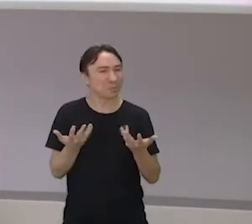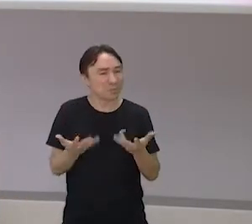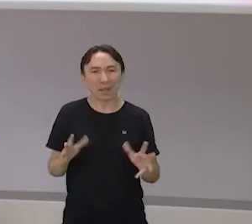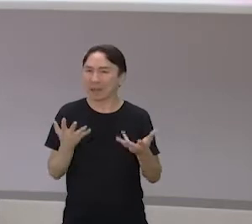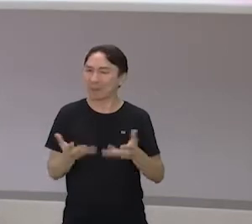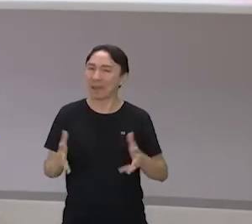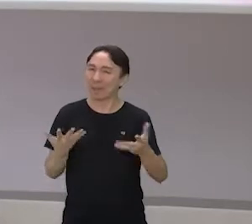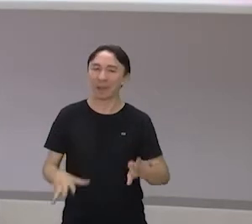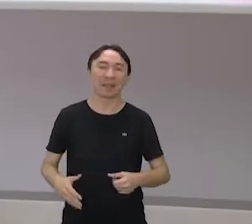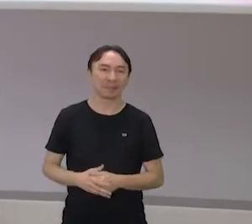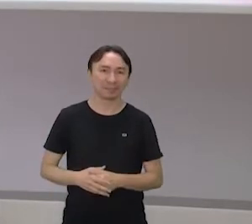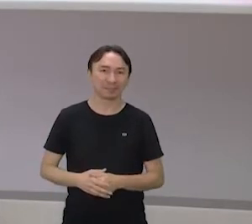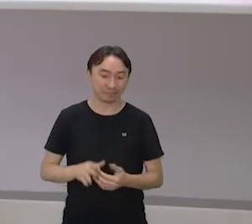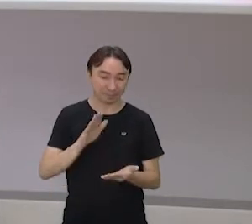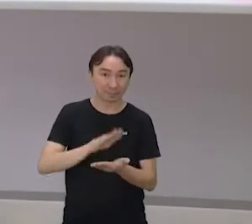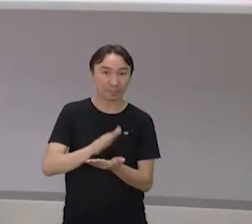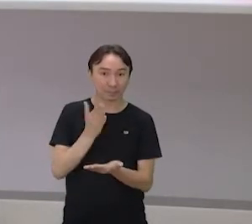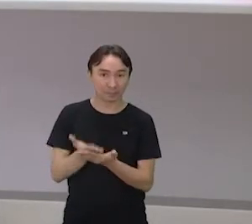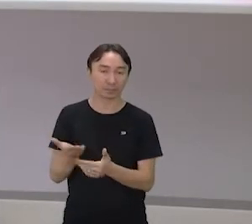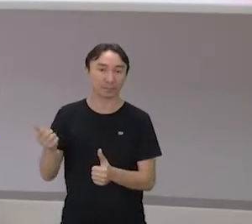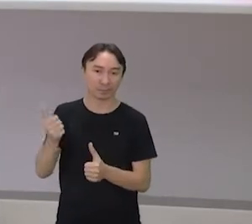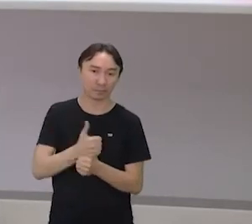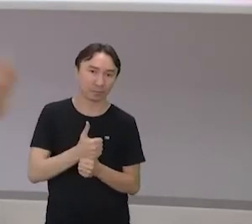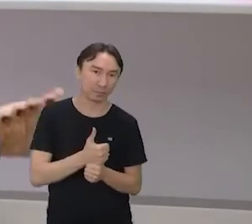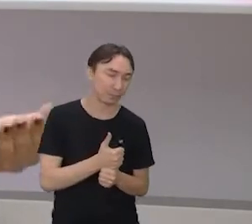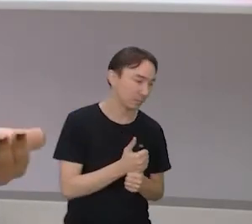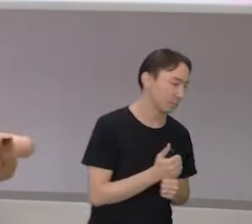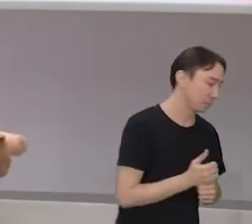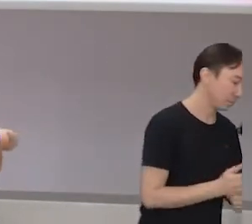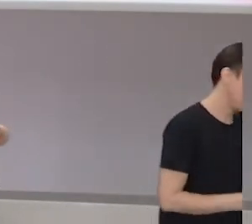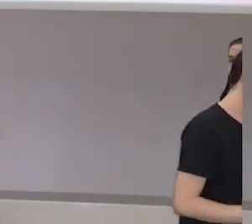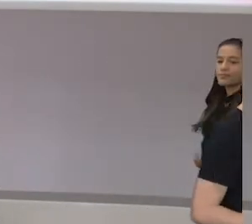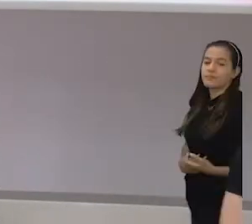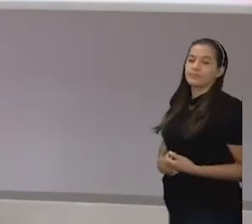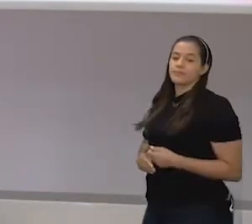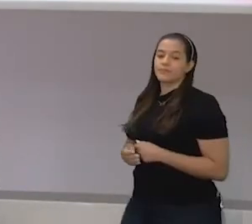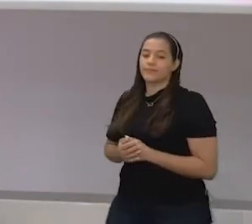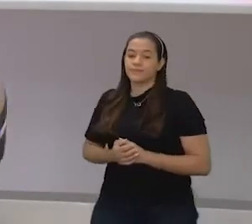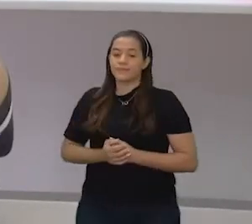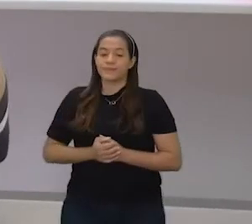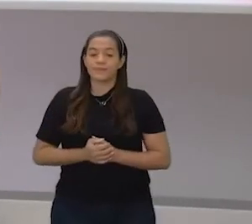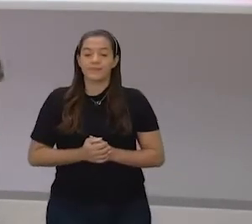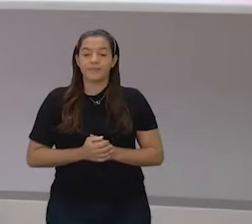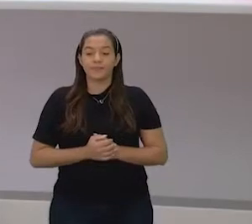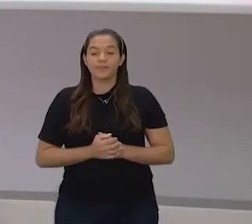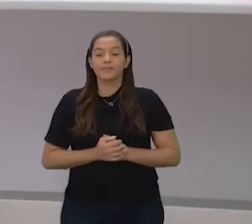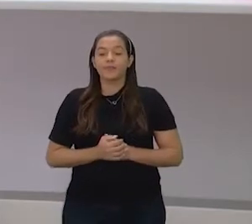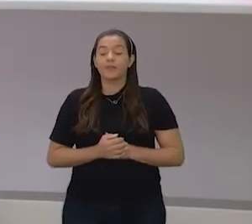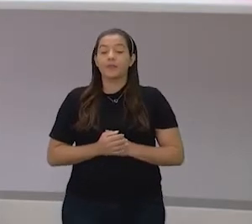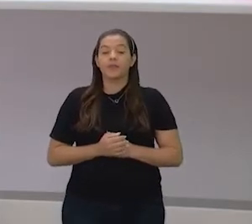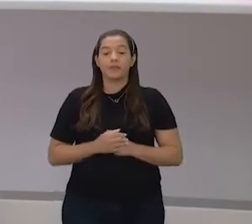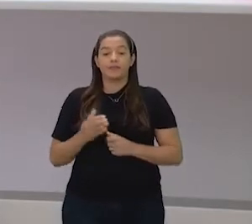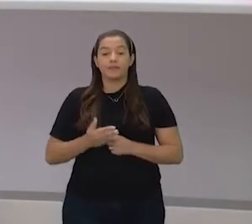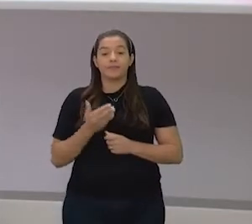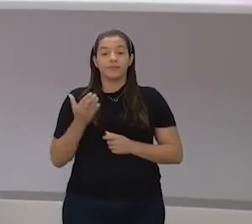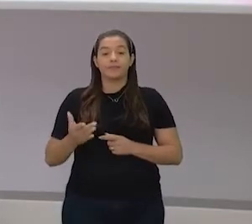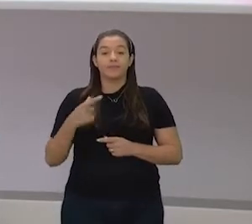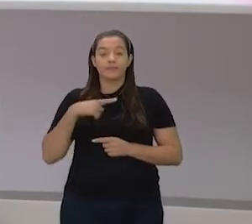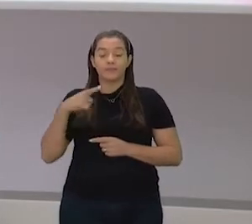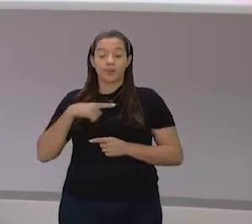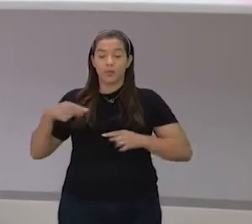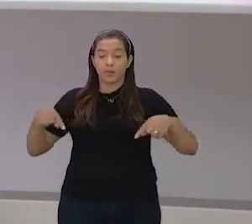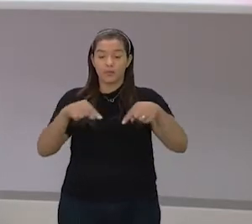Aí depois foi se tomando aquela condição assim, por que a quadra não é nossa também? Então, vai muito do professor, que eu